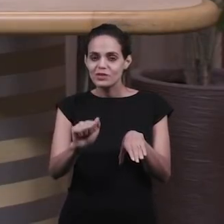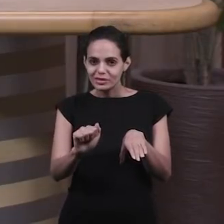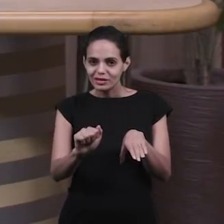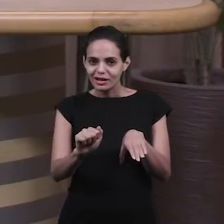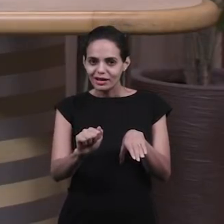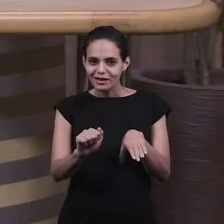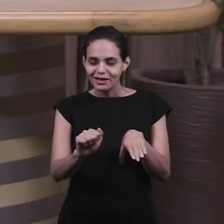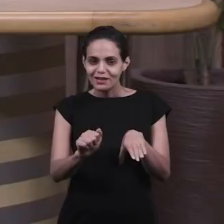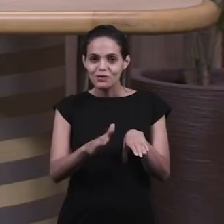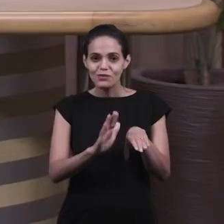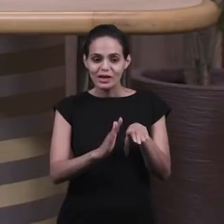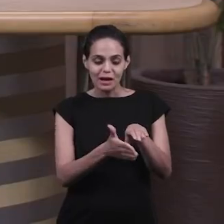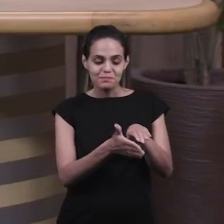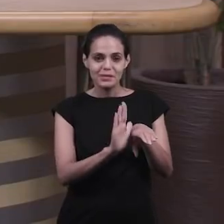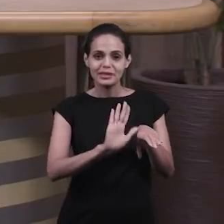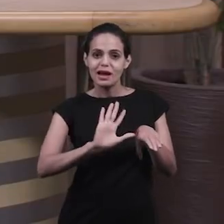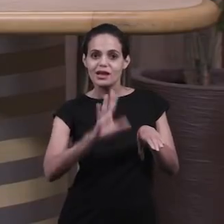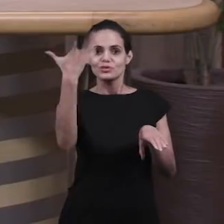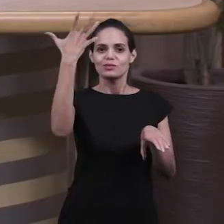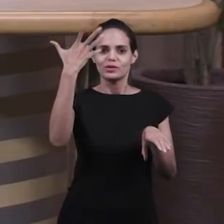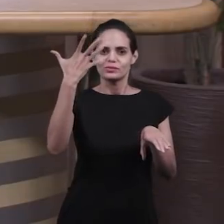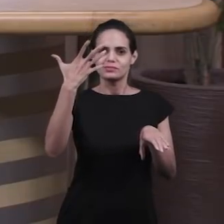foi resolvida.